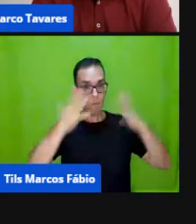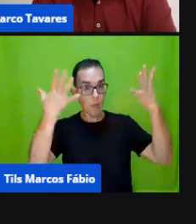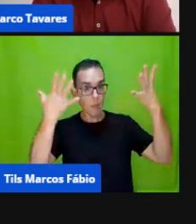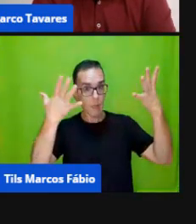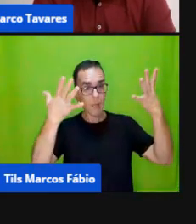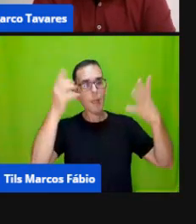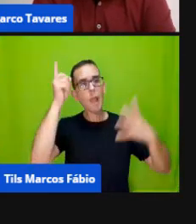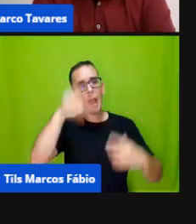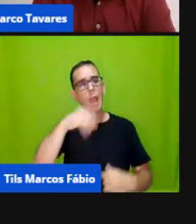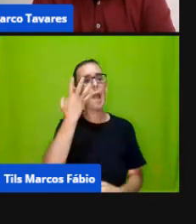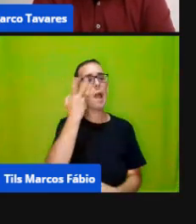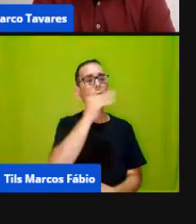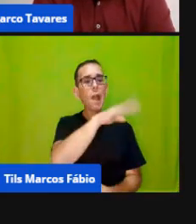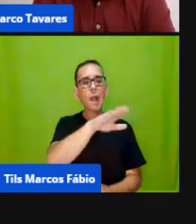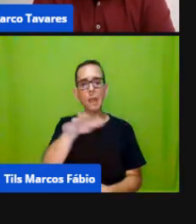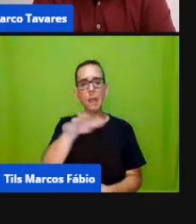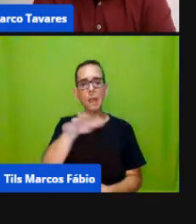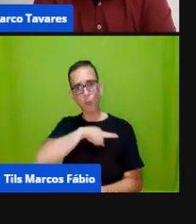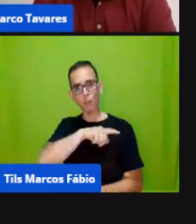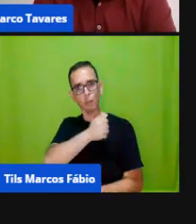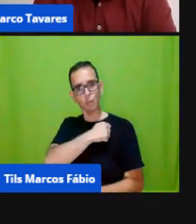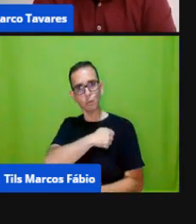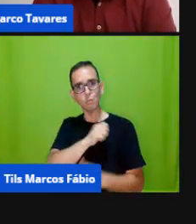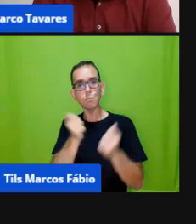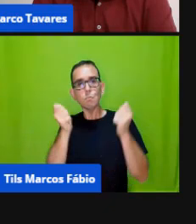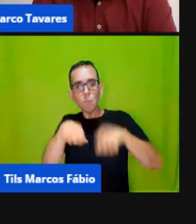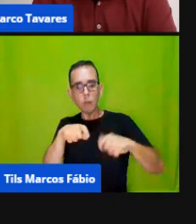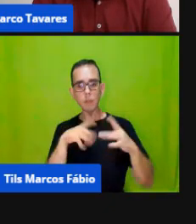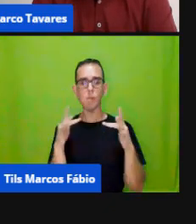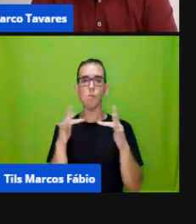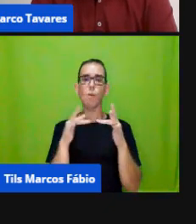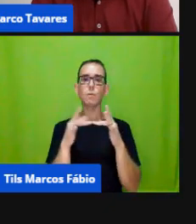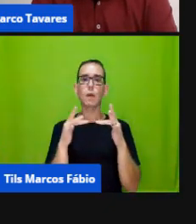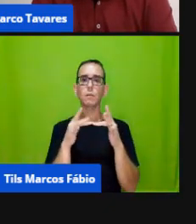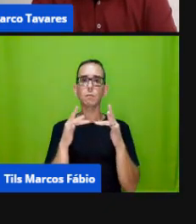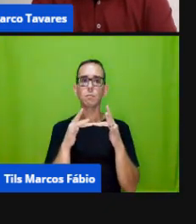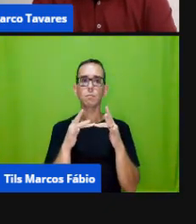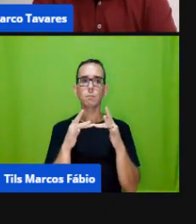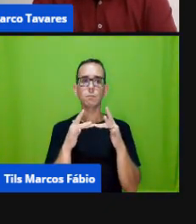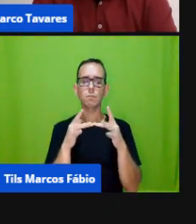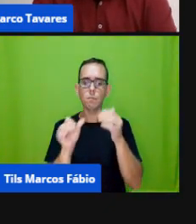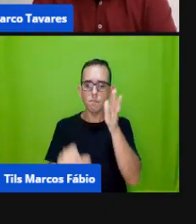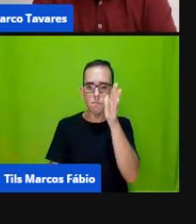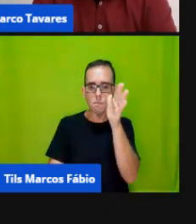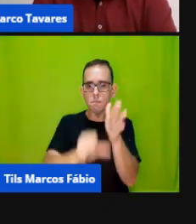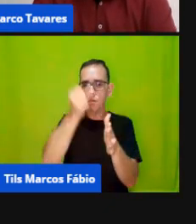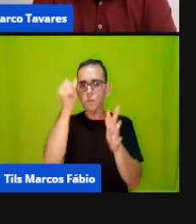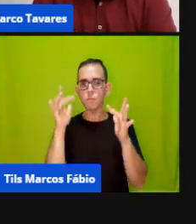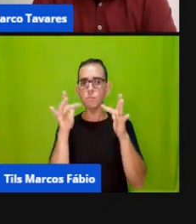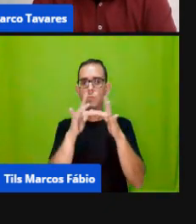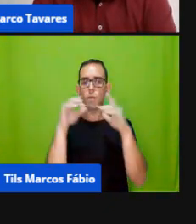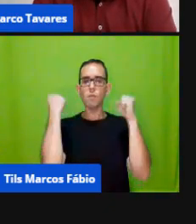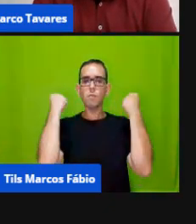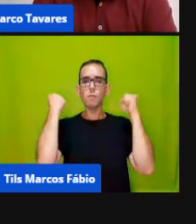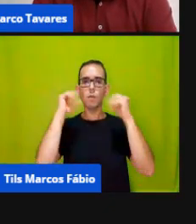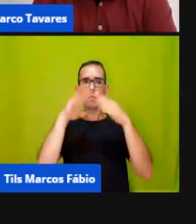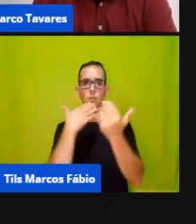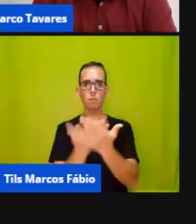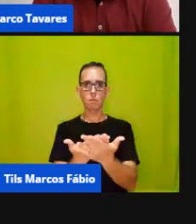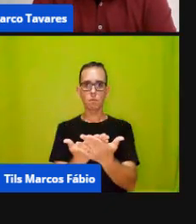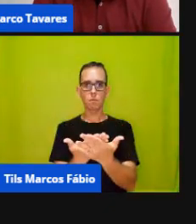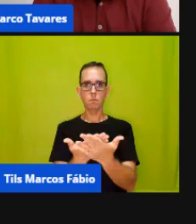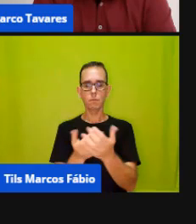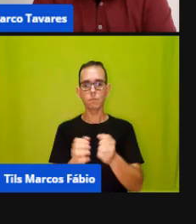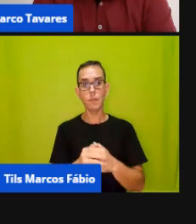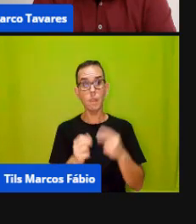a criança, os nossos alunos possam ter esse contato, esse primeiro contato com o esporte escolar. E aí